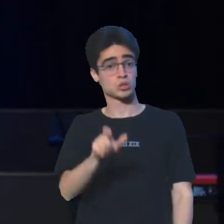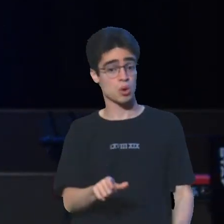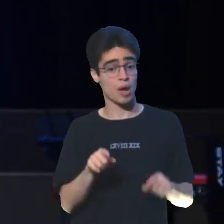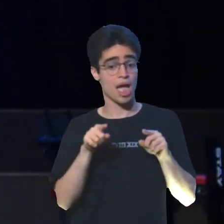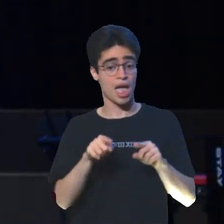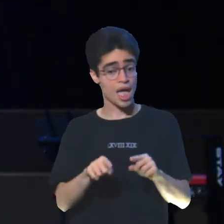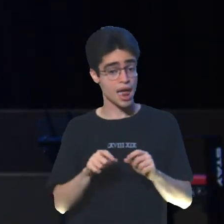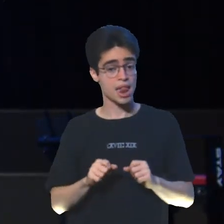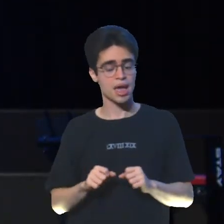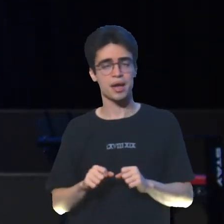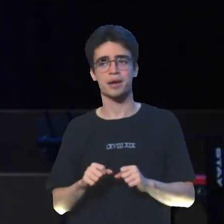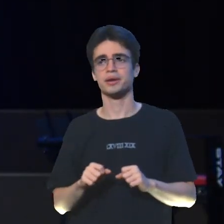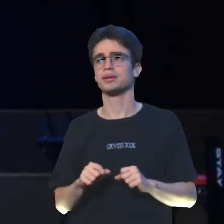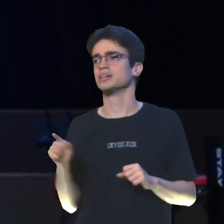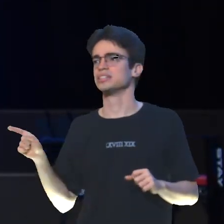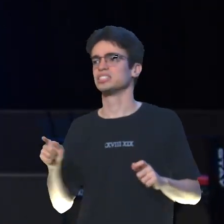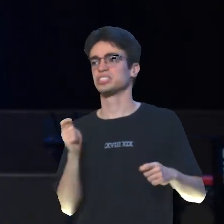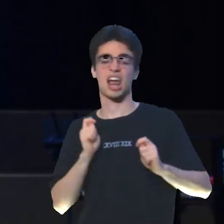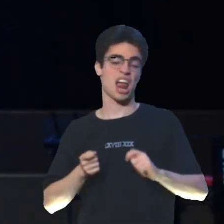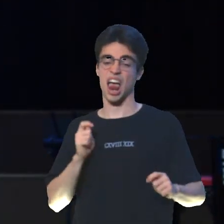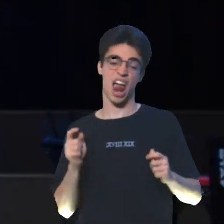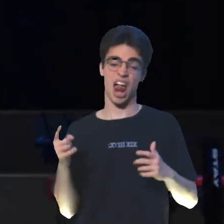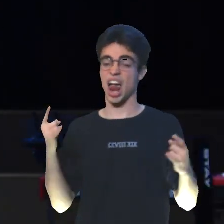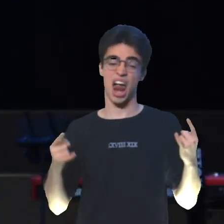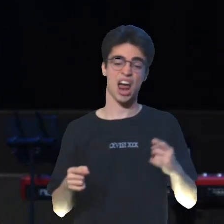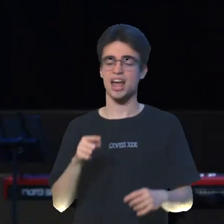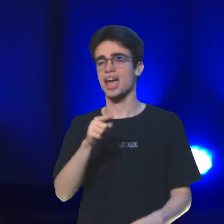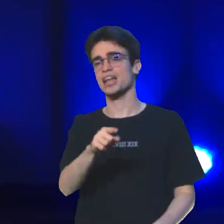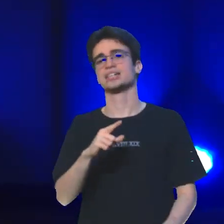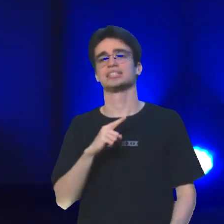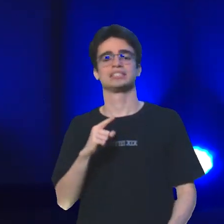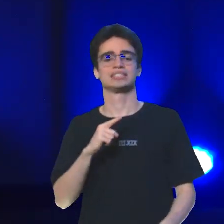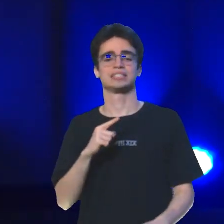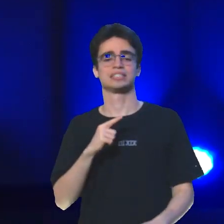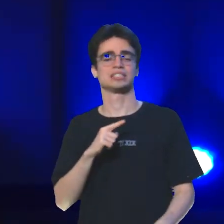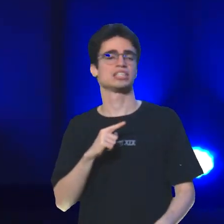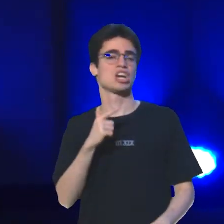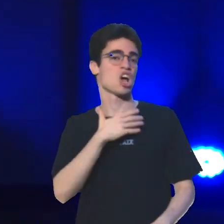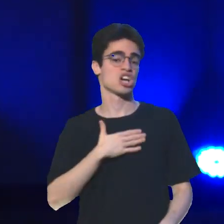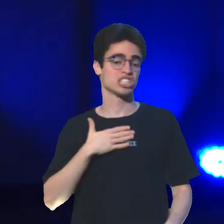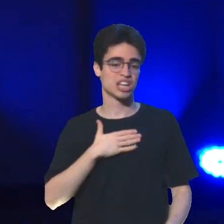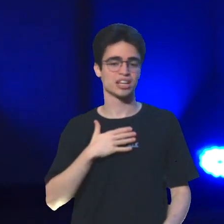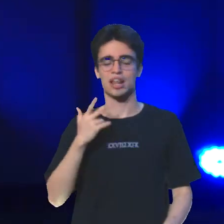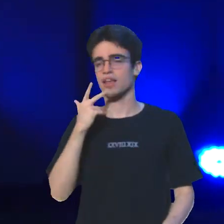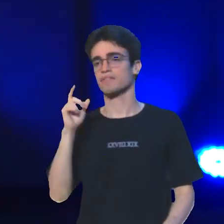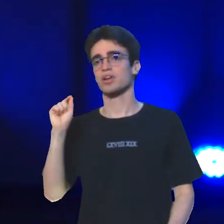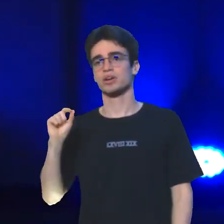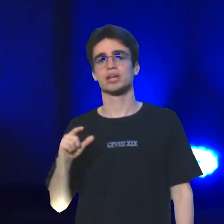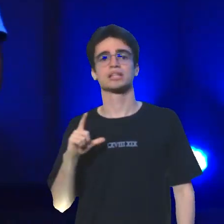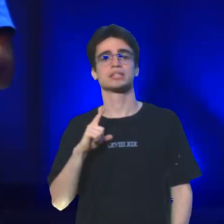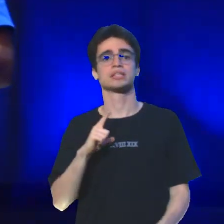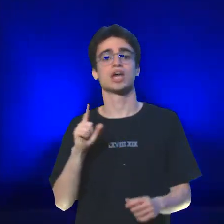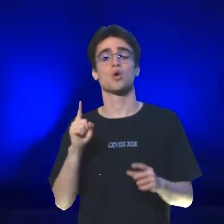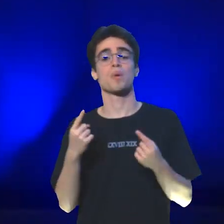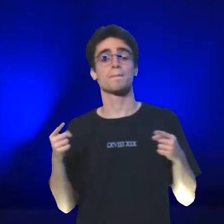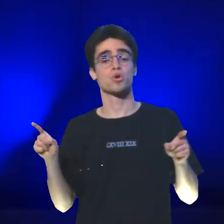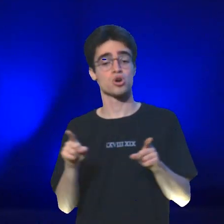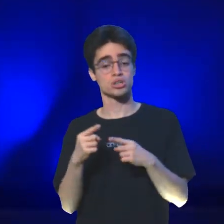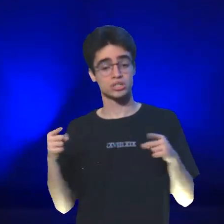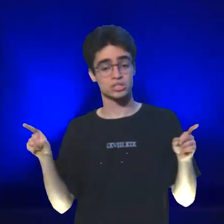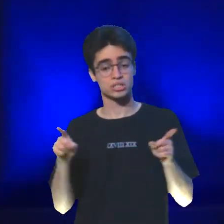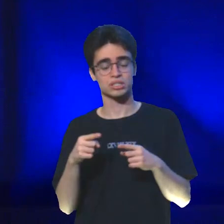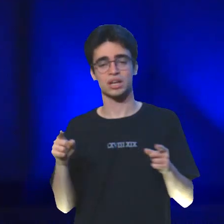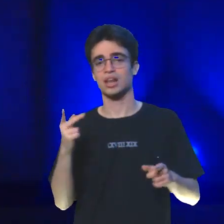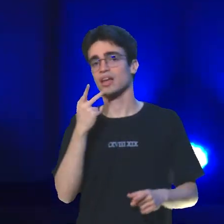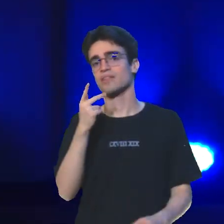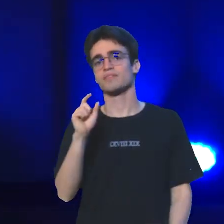assim, os caras estavam tocando rock, ele estava curtindo rock. E ele conta que tem uma música deles que ele fala